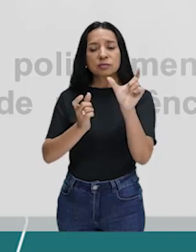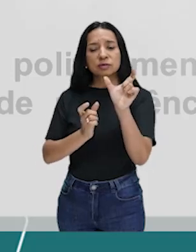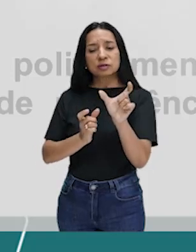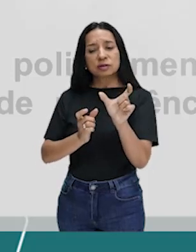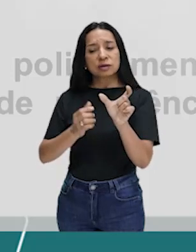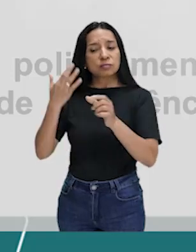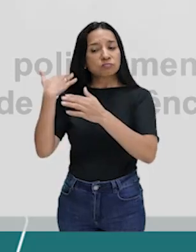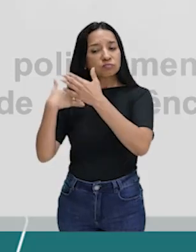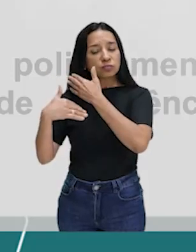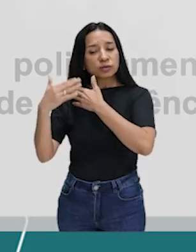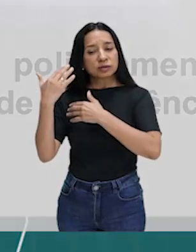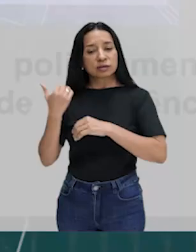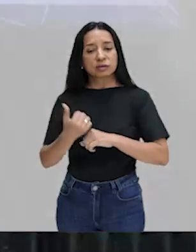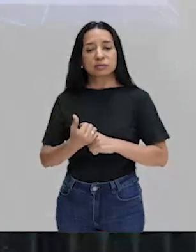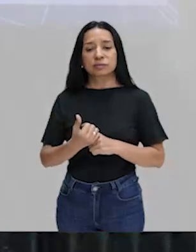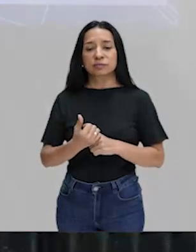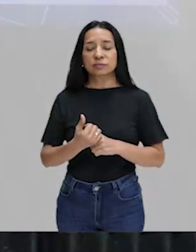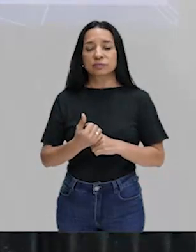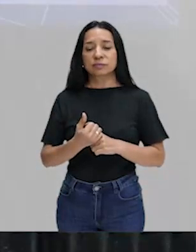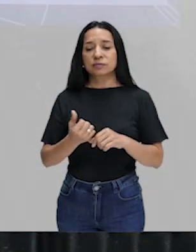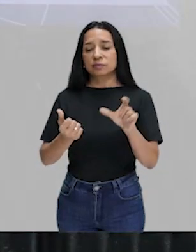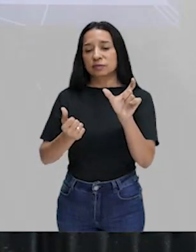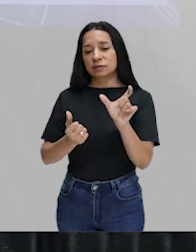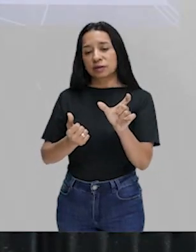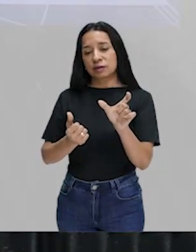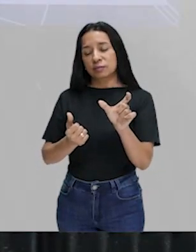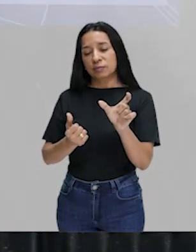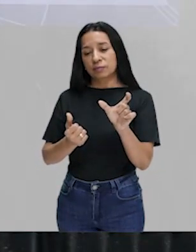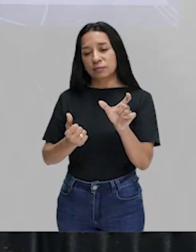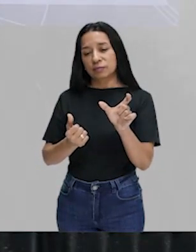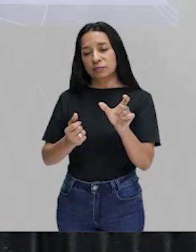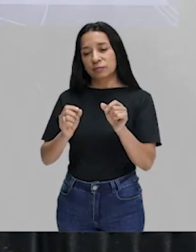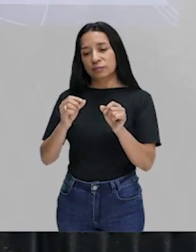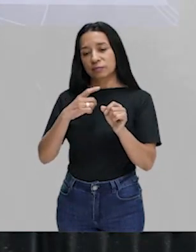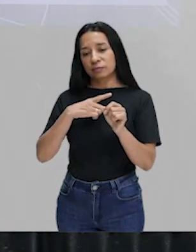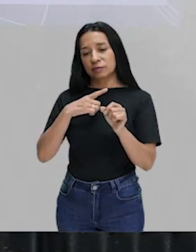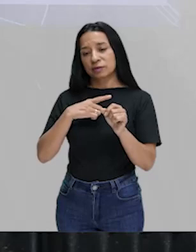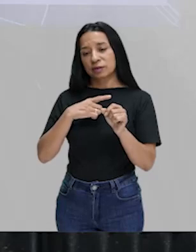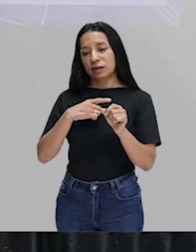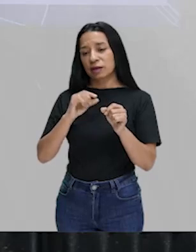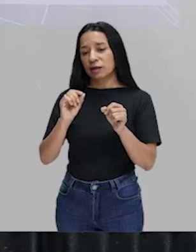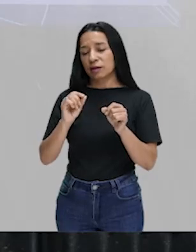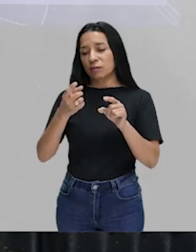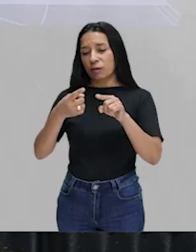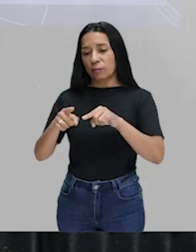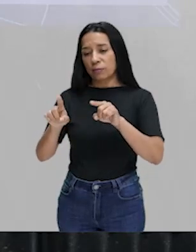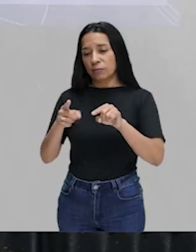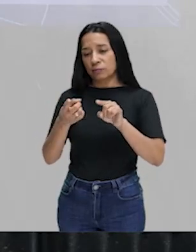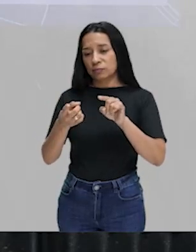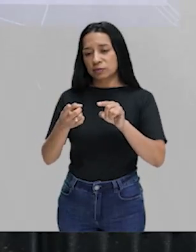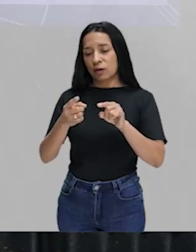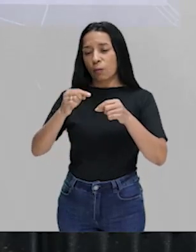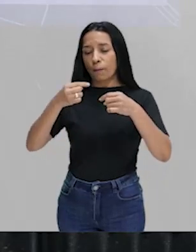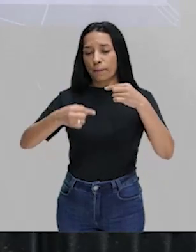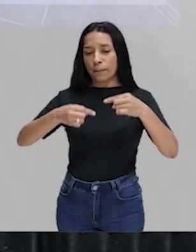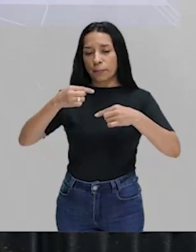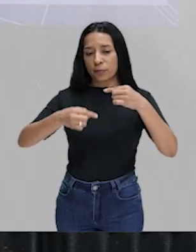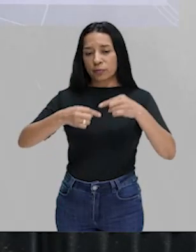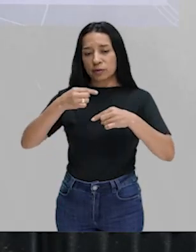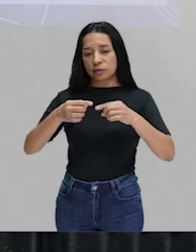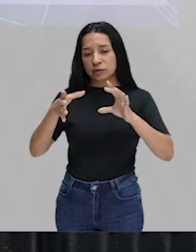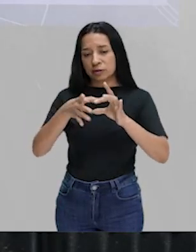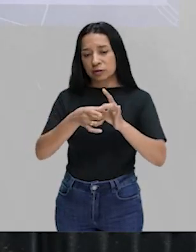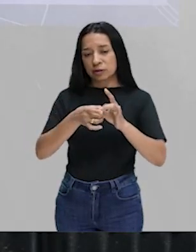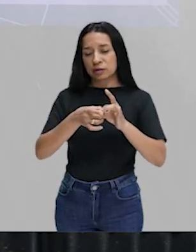nessa época. Esse termo vai trazer uma produção politicamente engajada e que pretendia